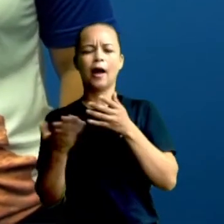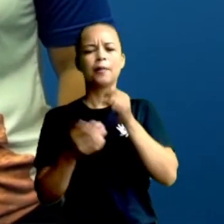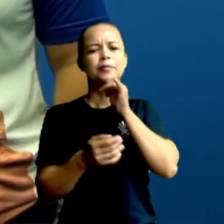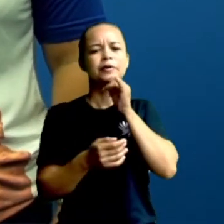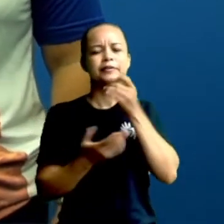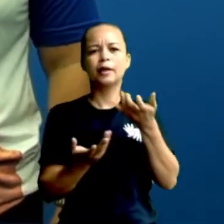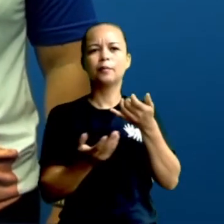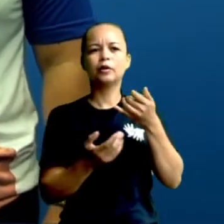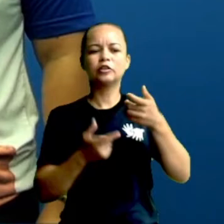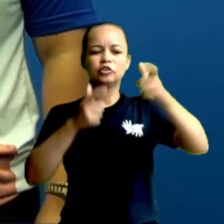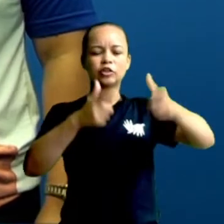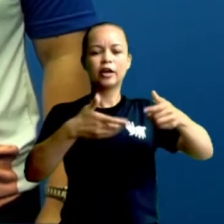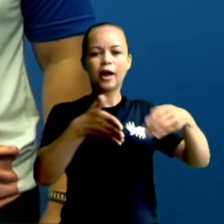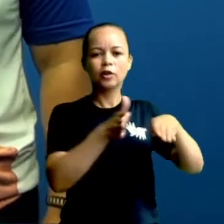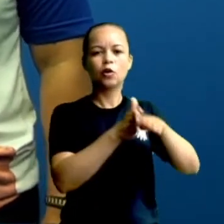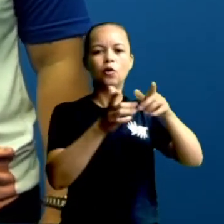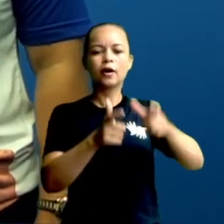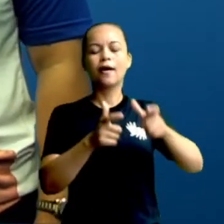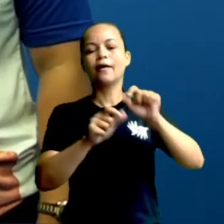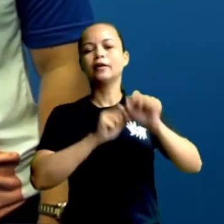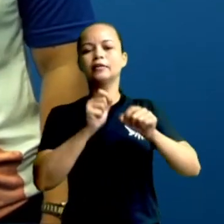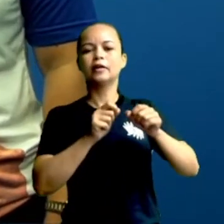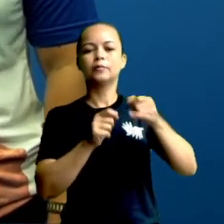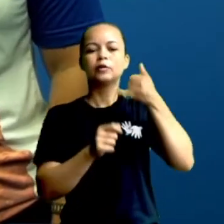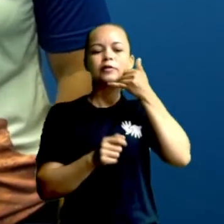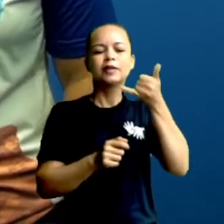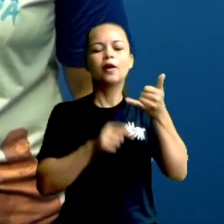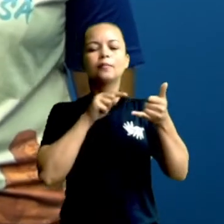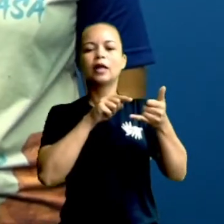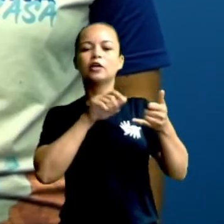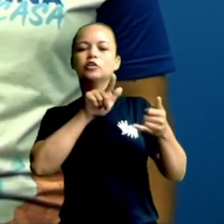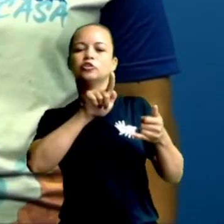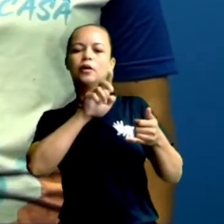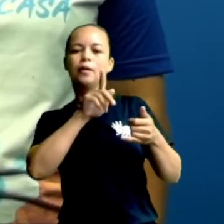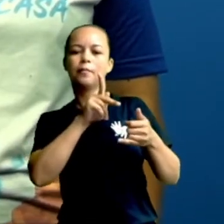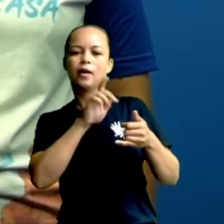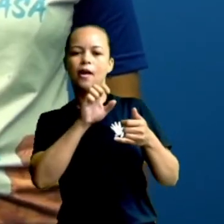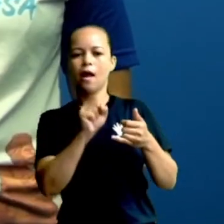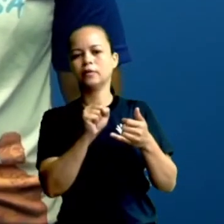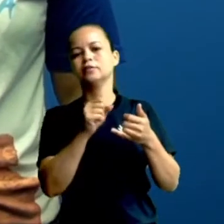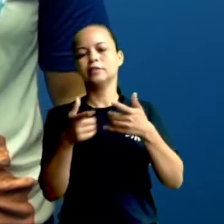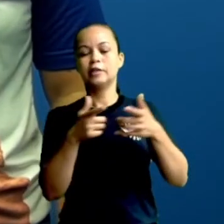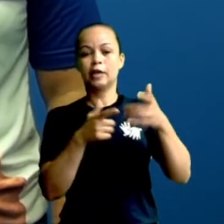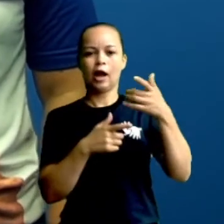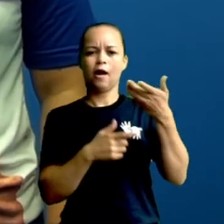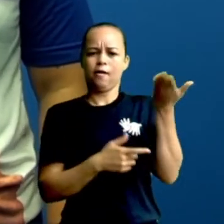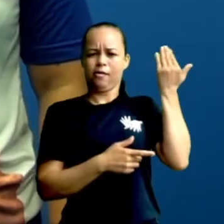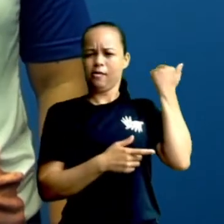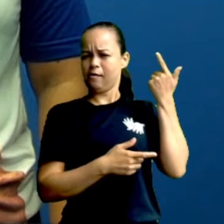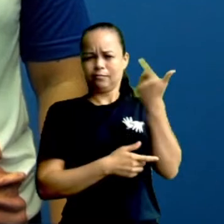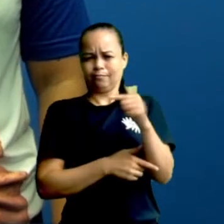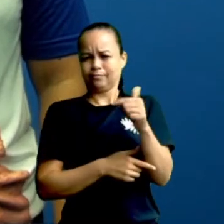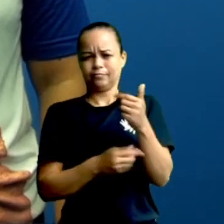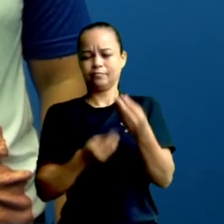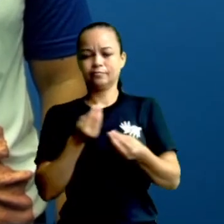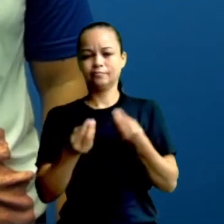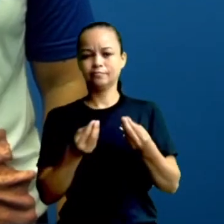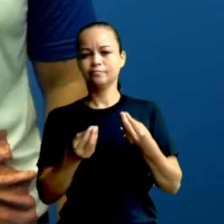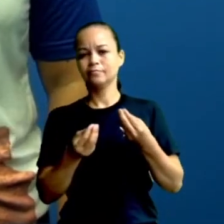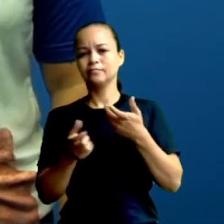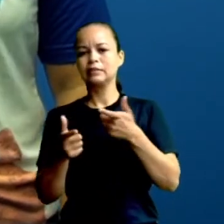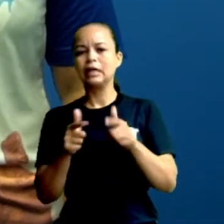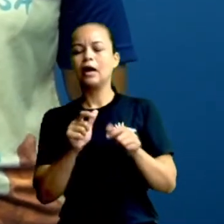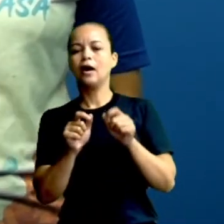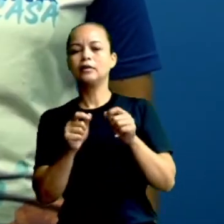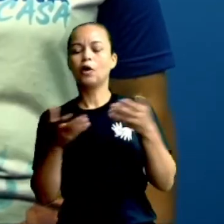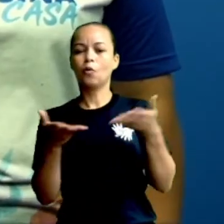GPS mostra. Antigamente não existia GPS. Então, as pessoas precisavam saber os pontos cardeais, os pontos